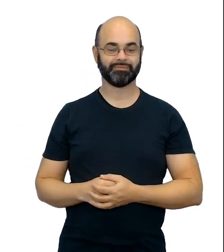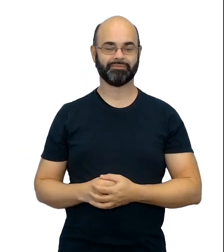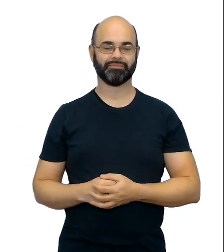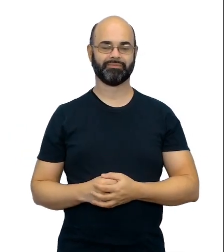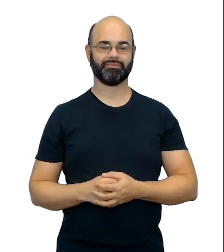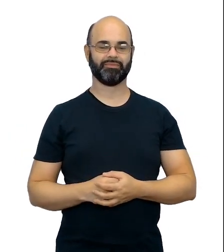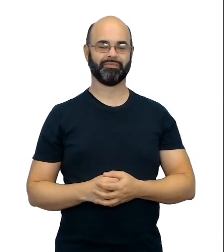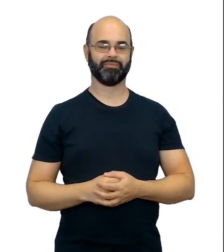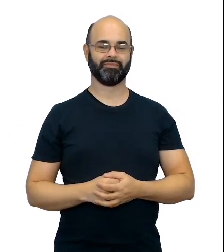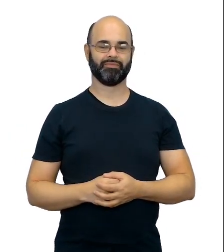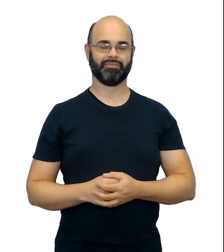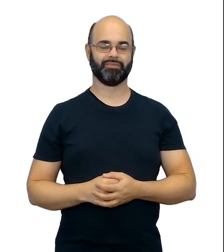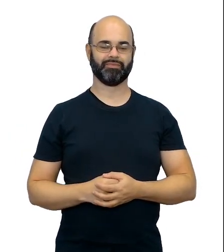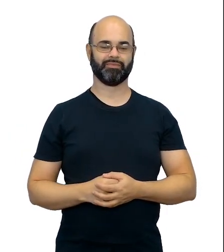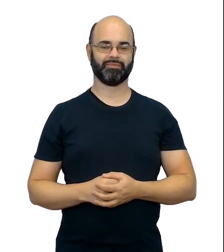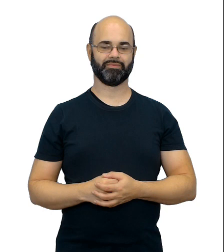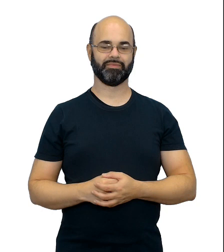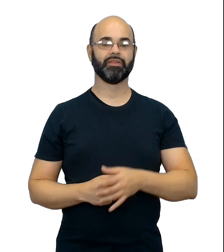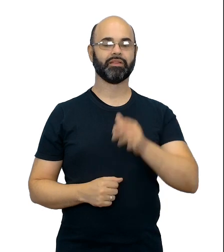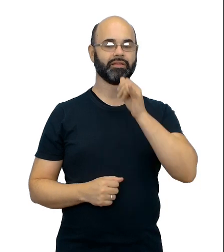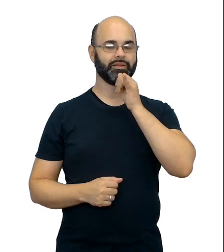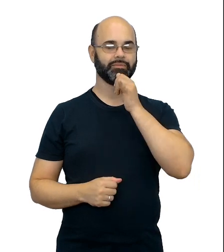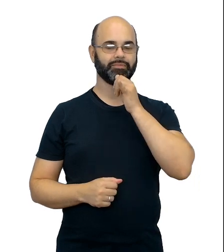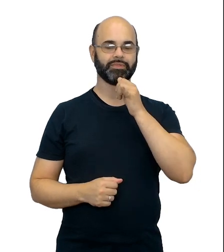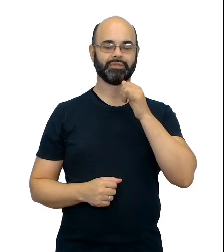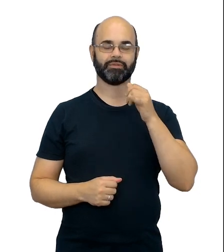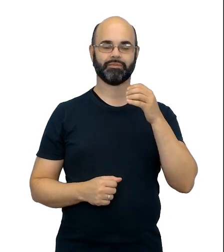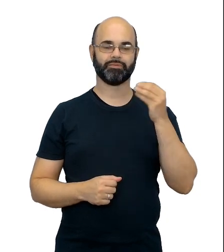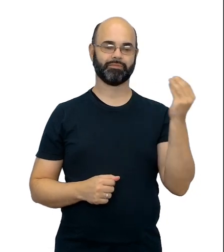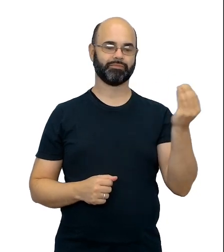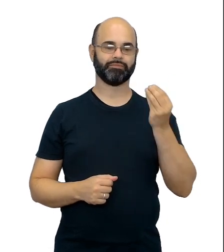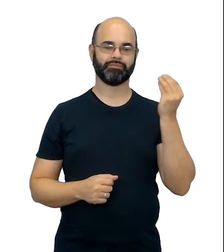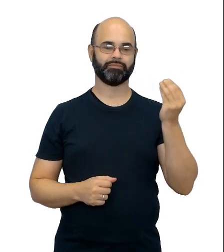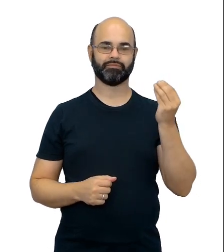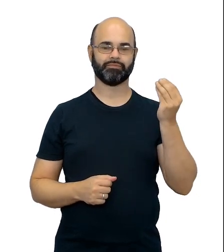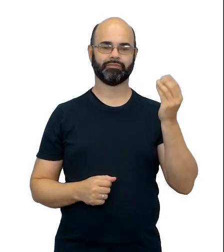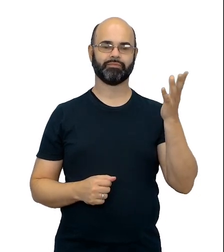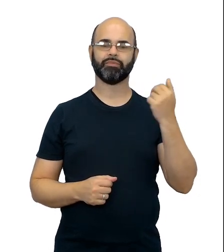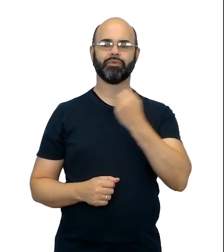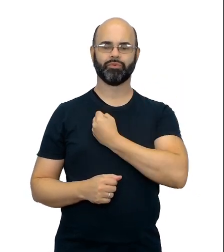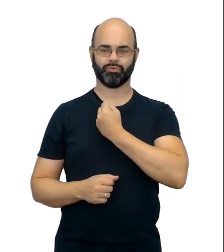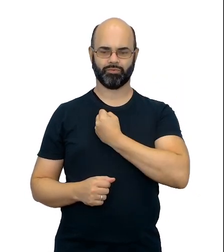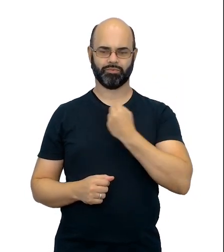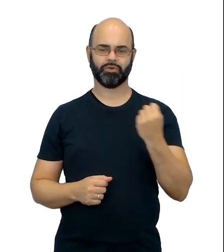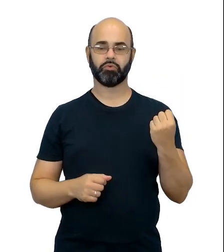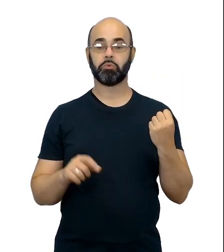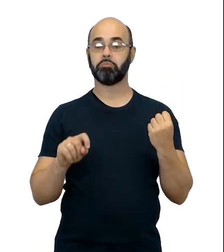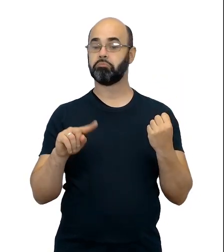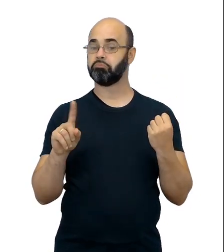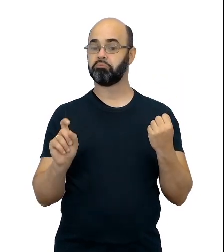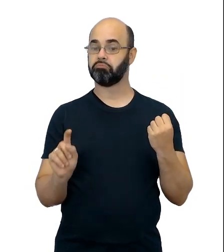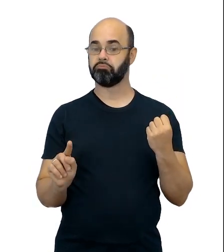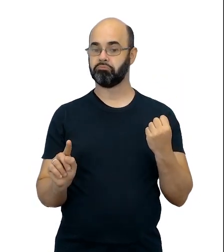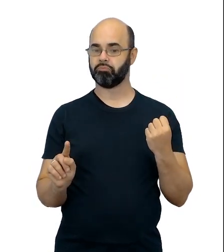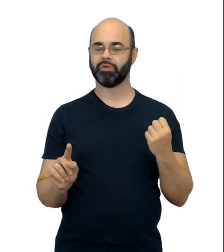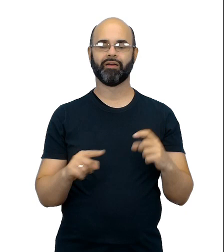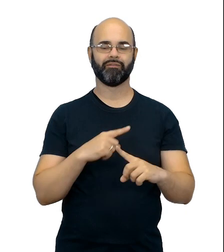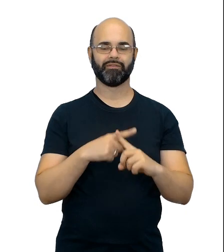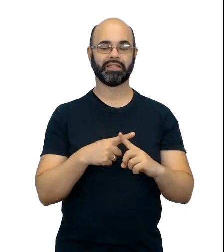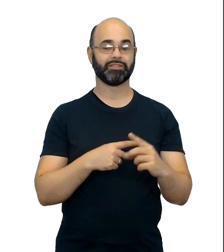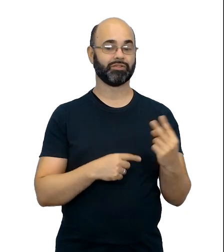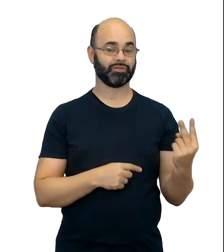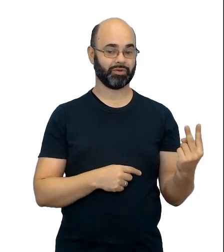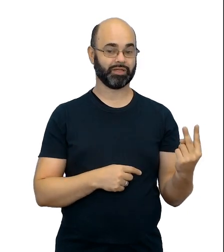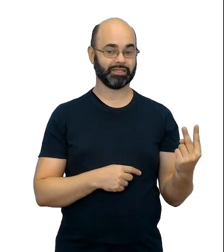exemplo, né? Que a gente dá o exemplo. Porque qual o número que eu multiplico por 2, que ao